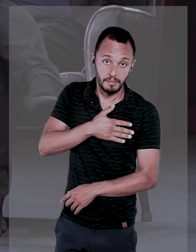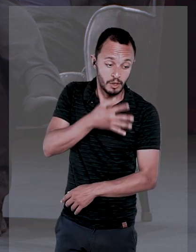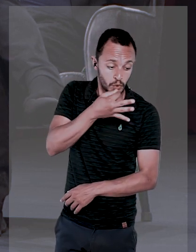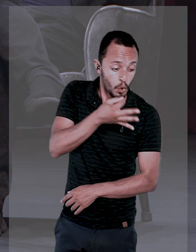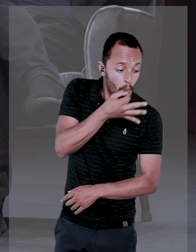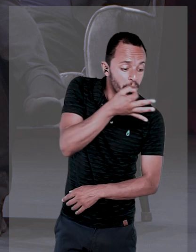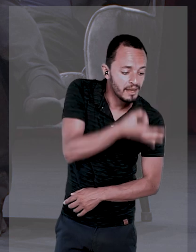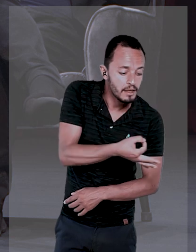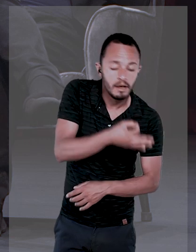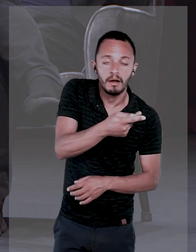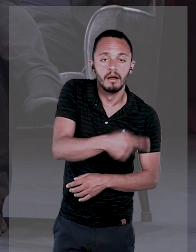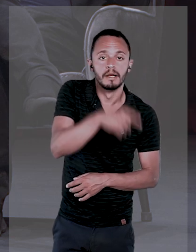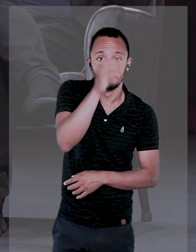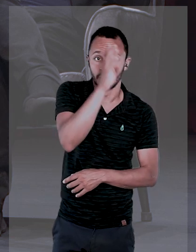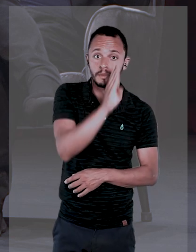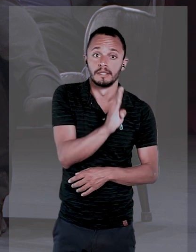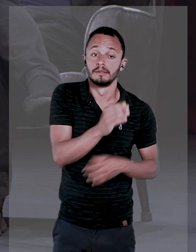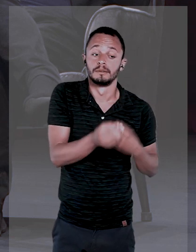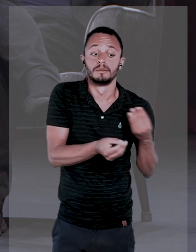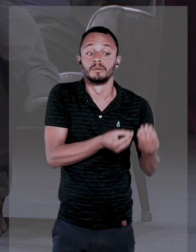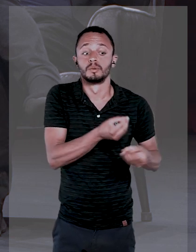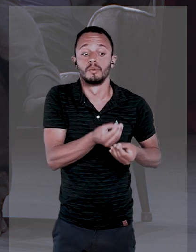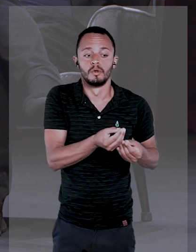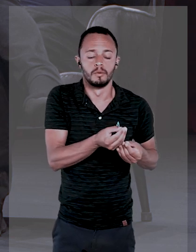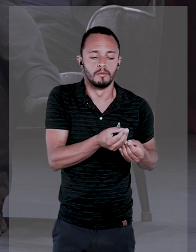ética de